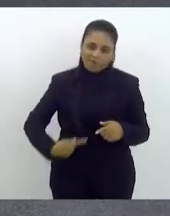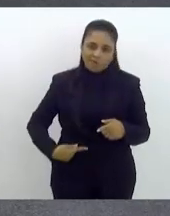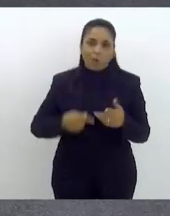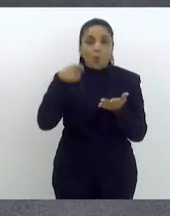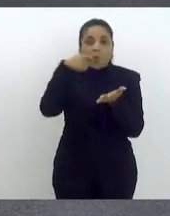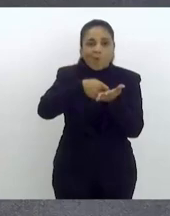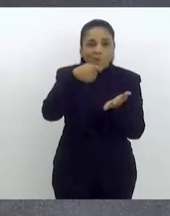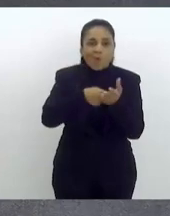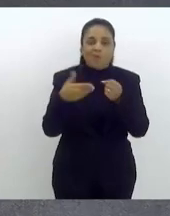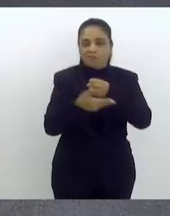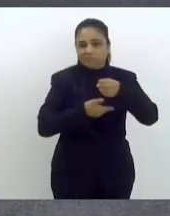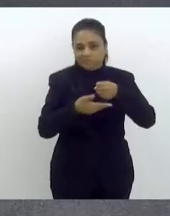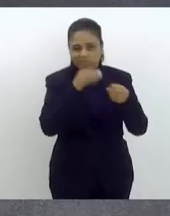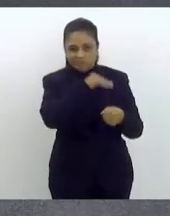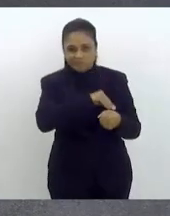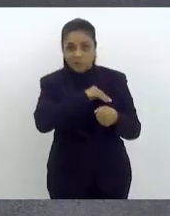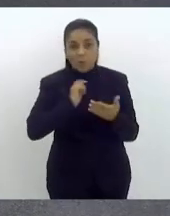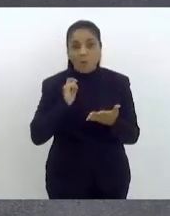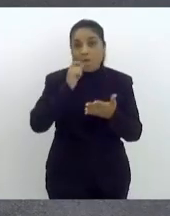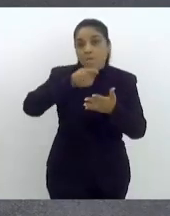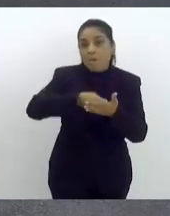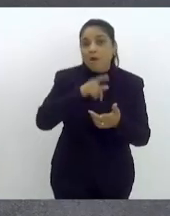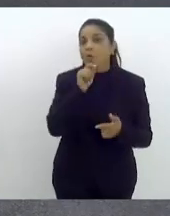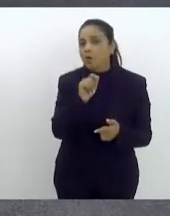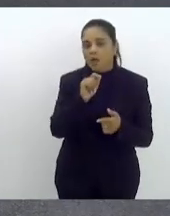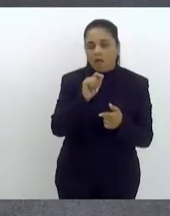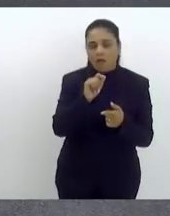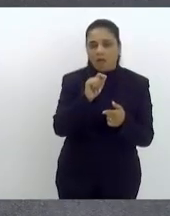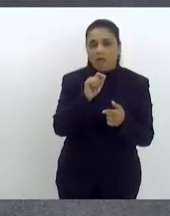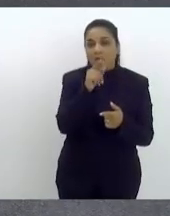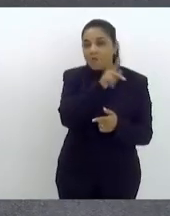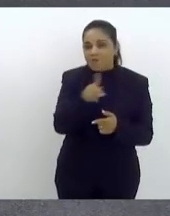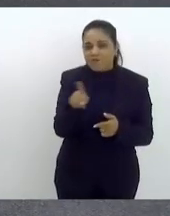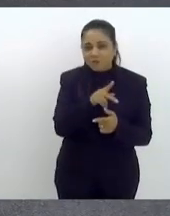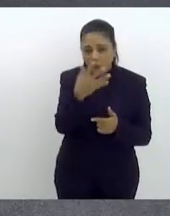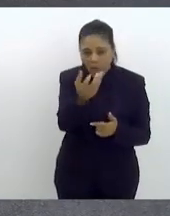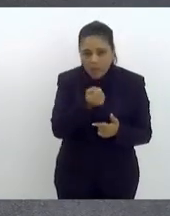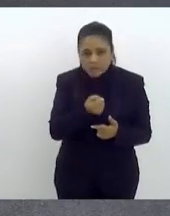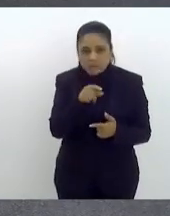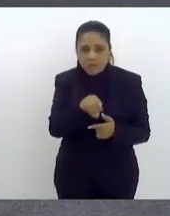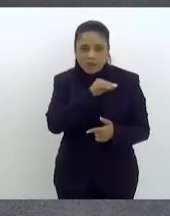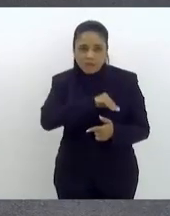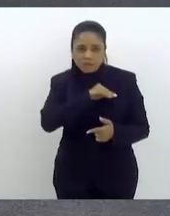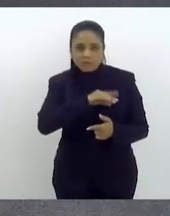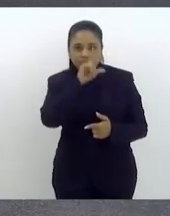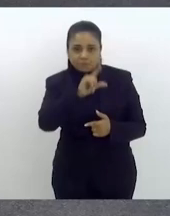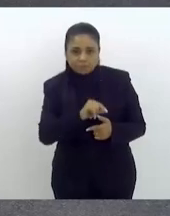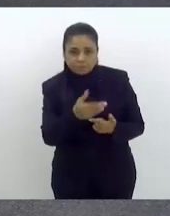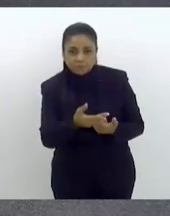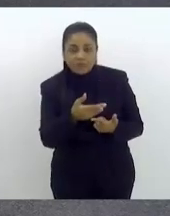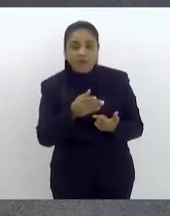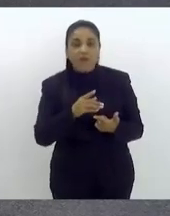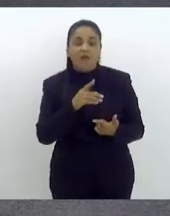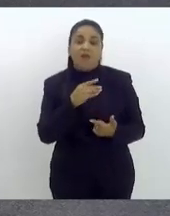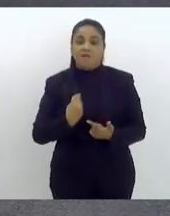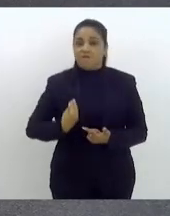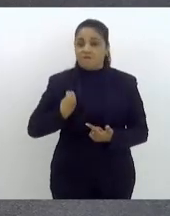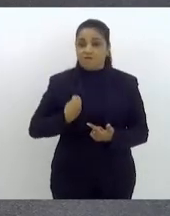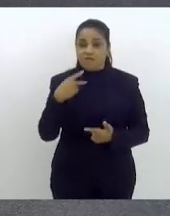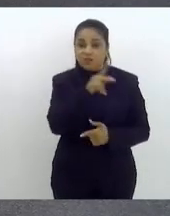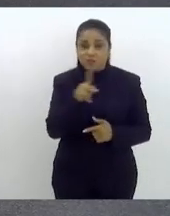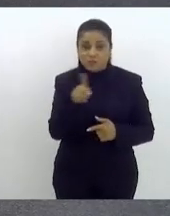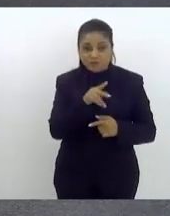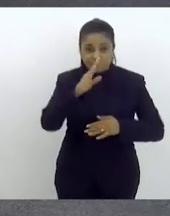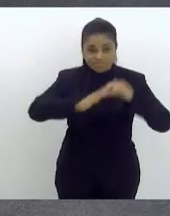magistério impagável é a conta de um professor recebendo o que recebe impagável é a vida de um